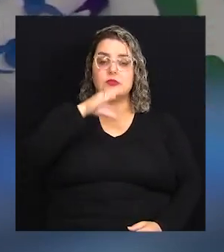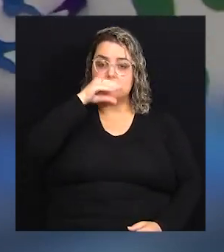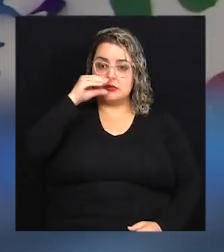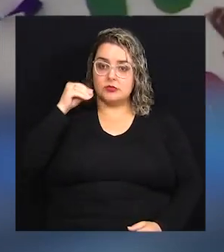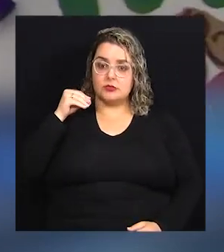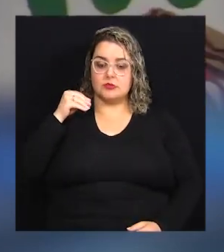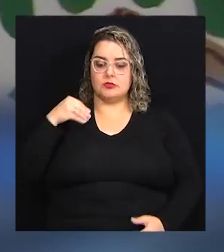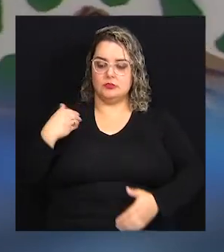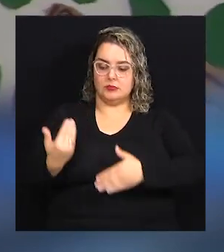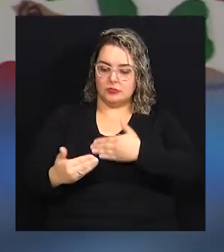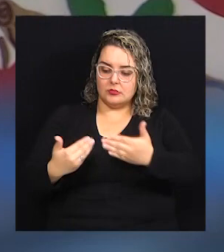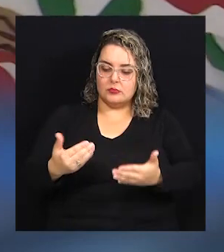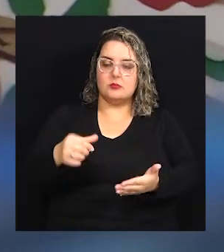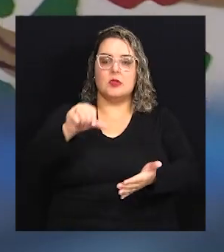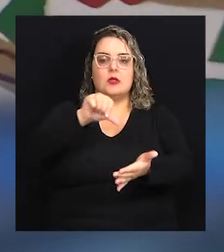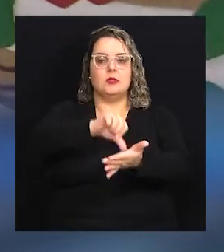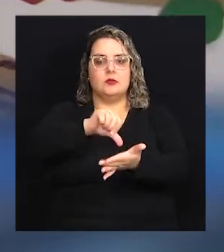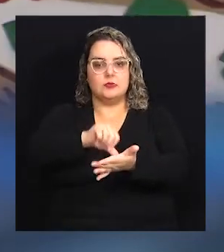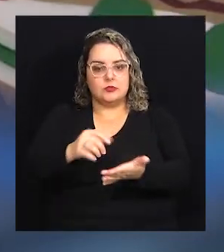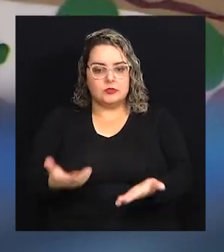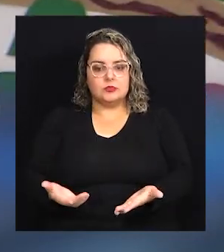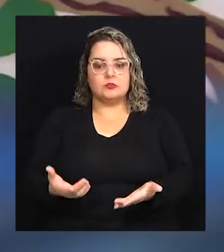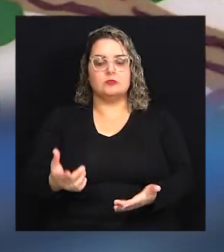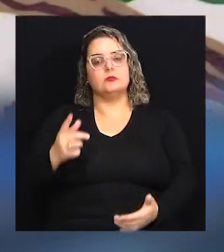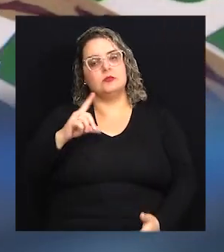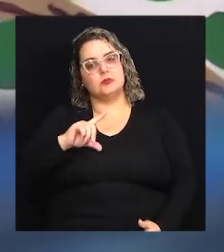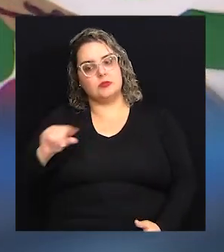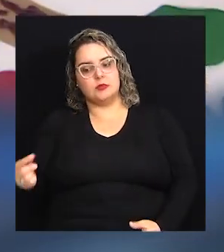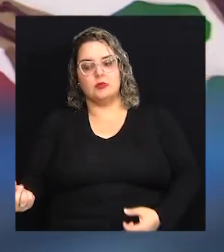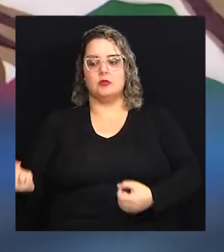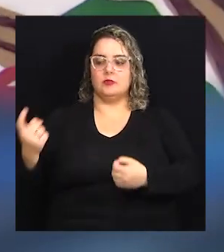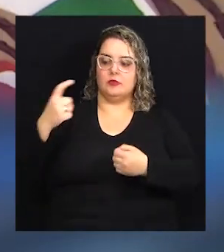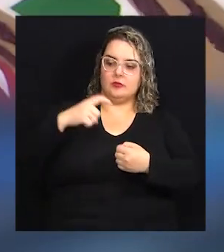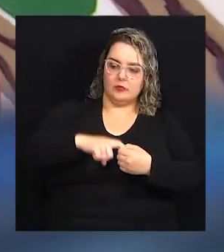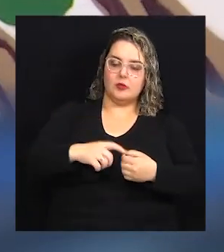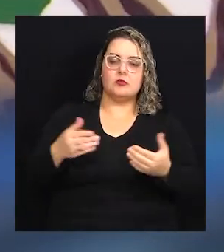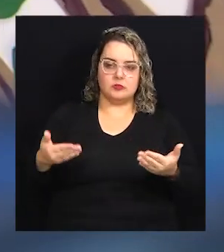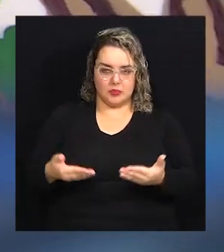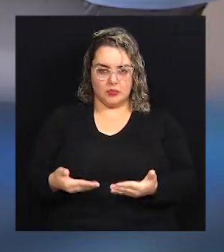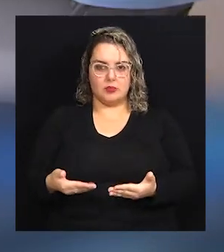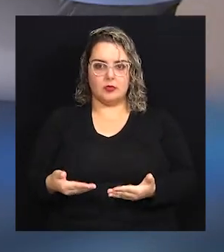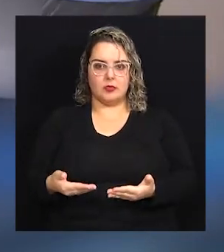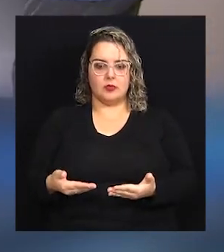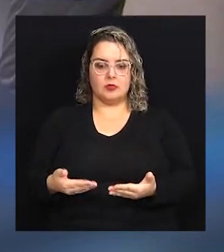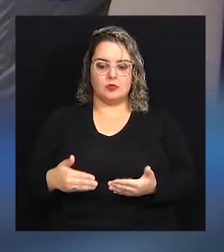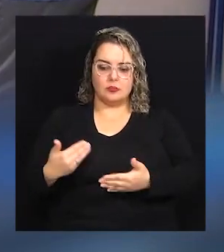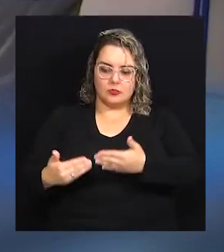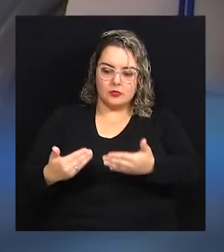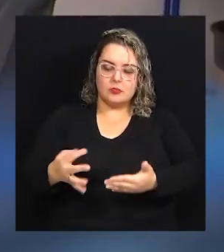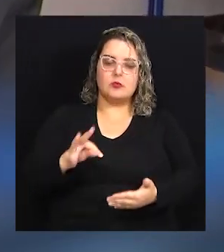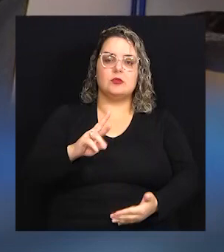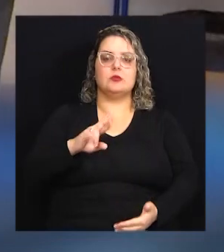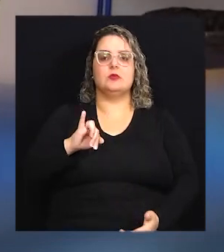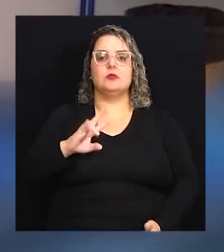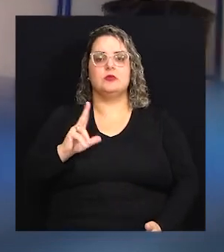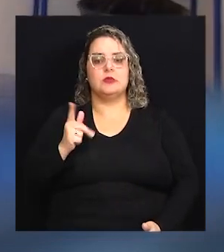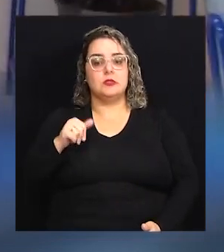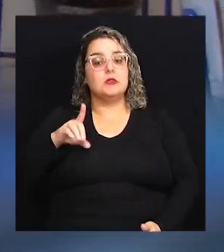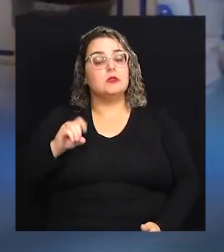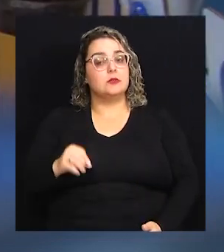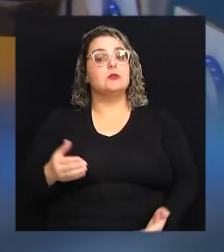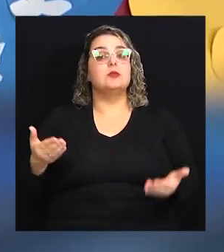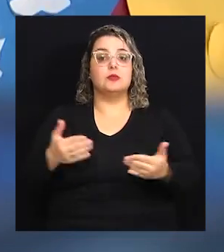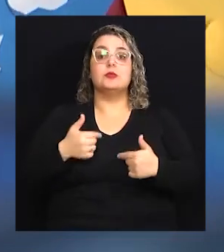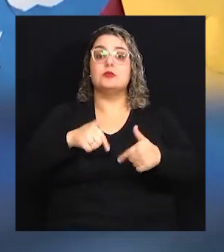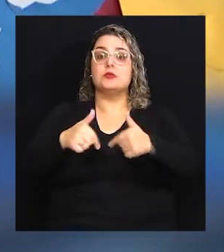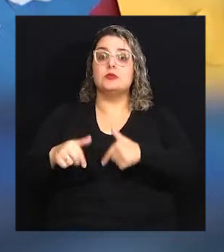aqui de adolescentes que passaram pela unidade, saíram, voltaram agora, passaram pelo